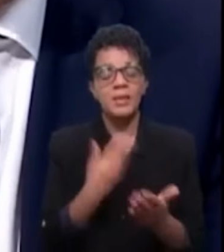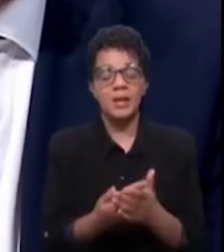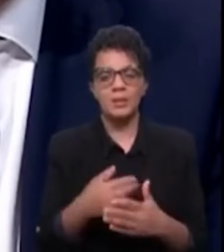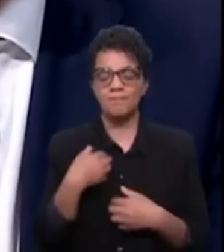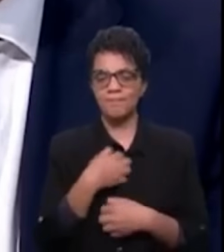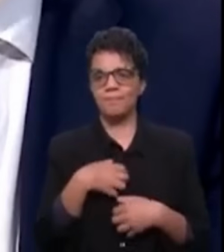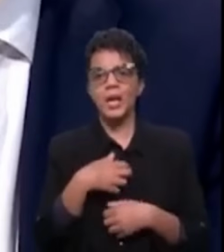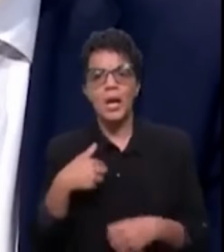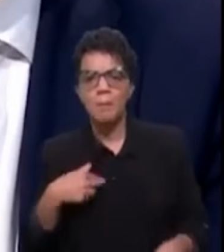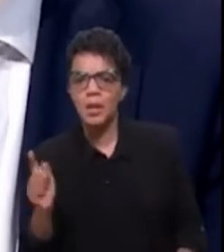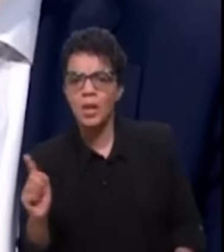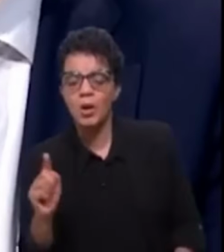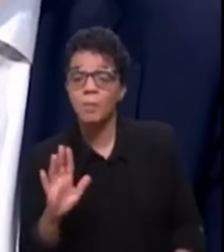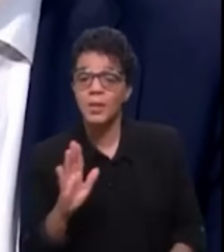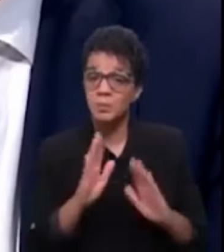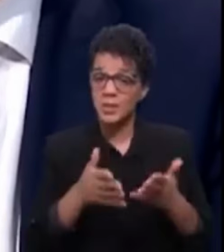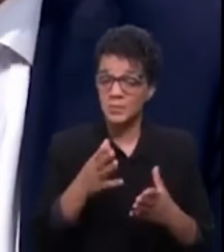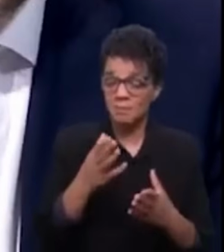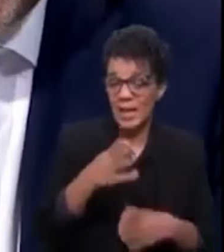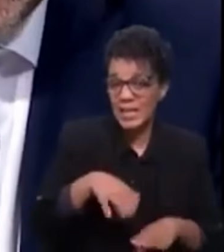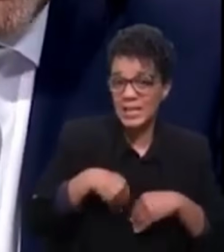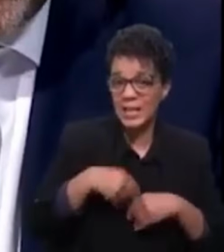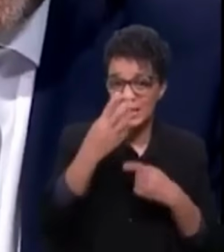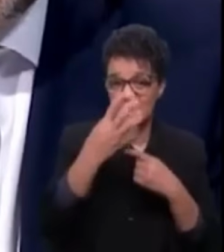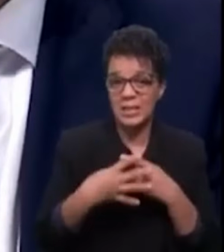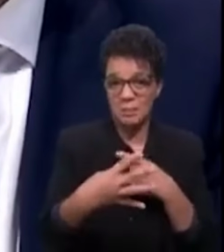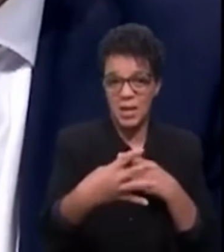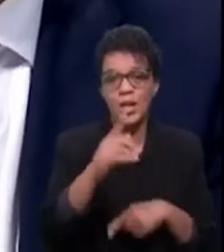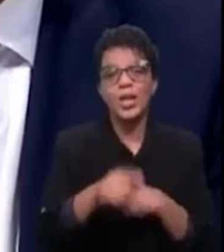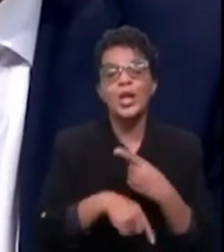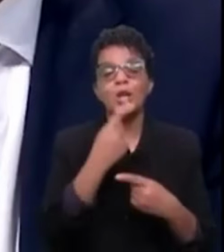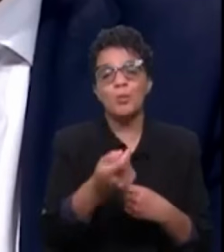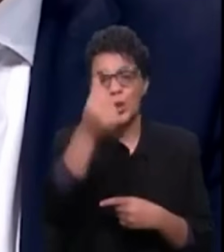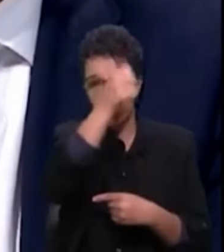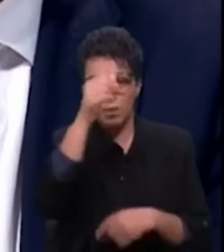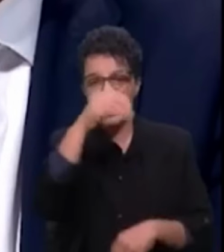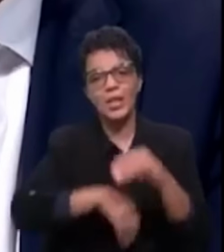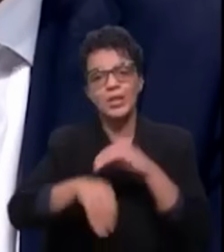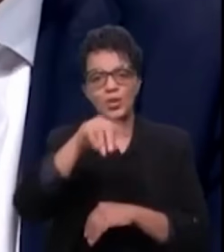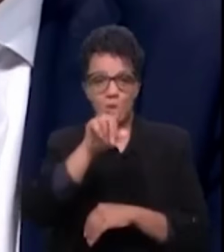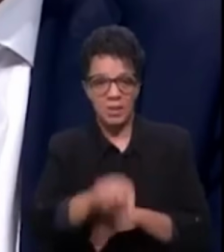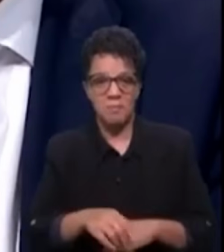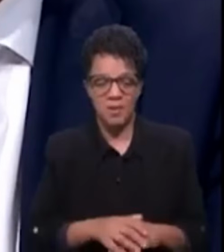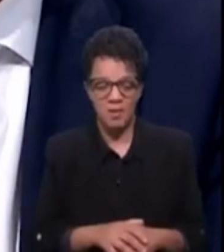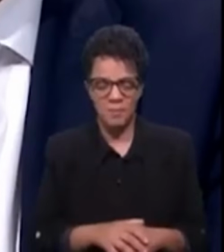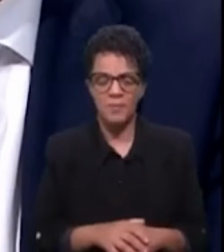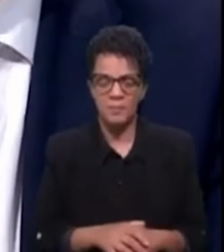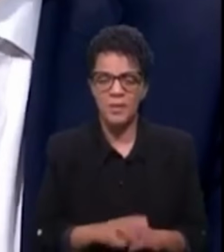atrapalhado mas vai ter que conviver com isso mais quatro semanas e depois no domingo das eleições